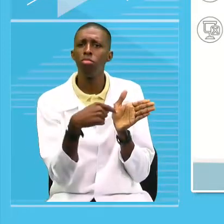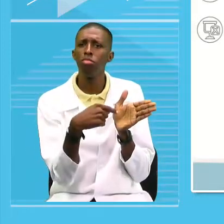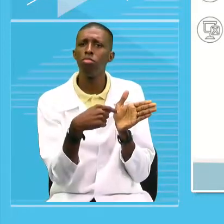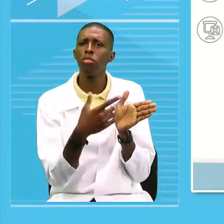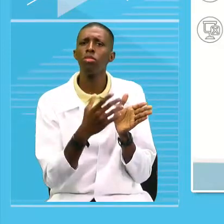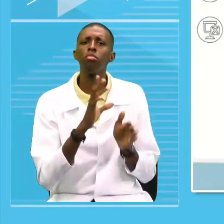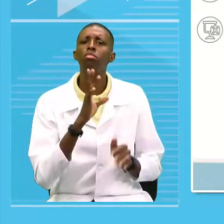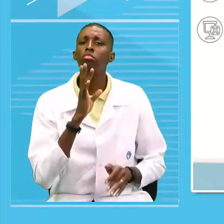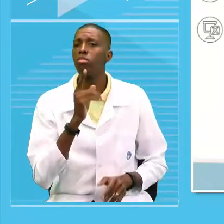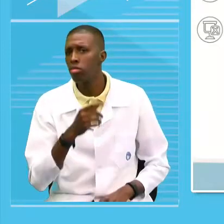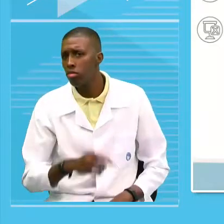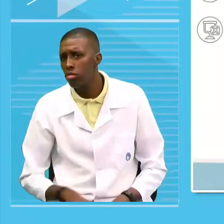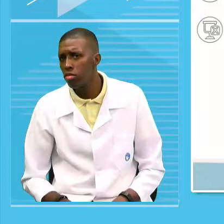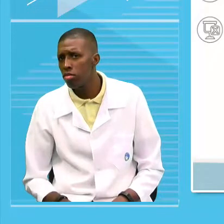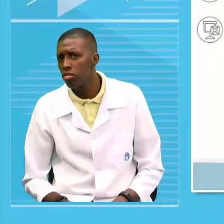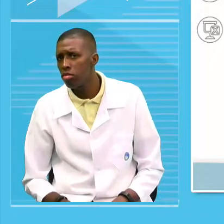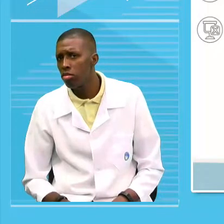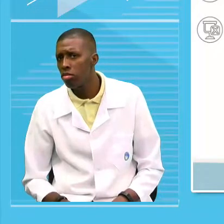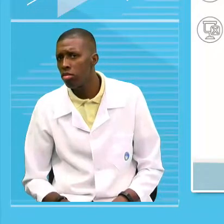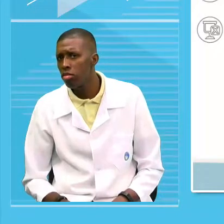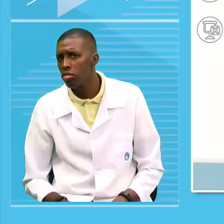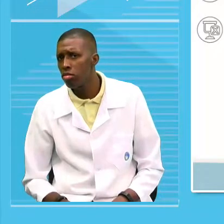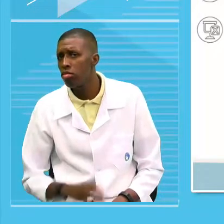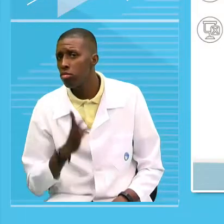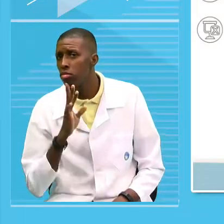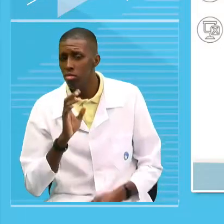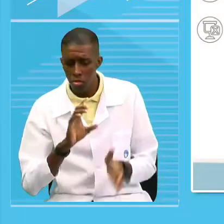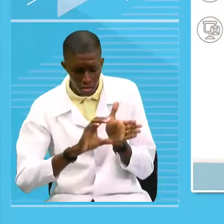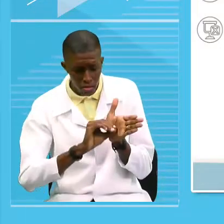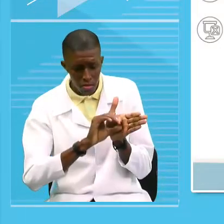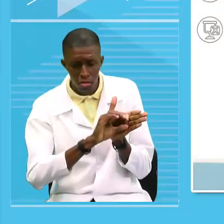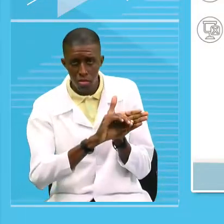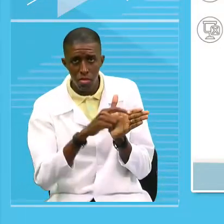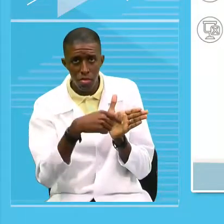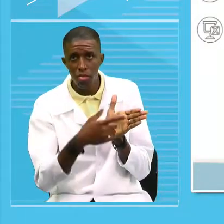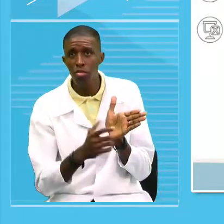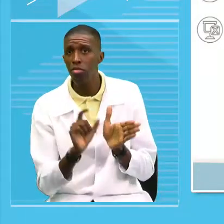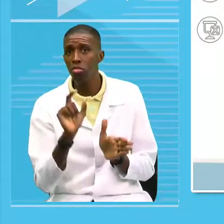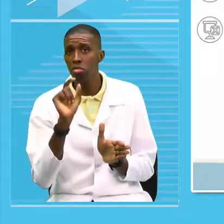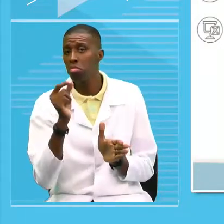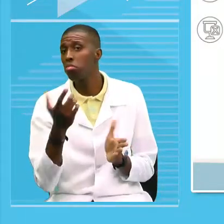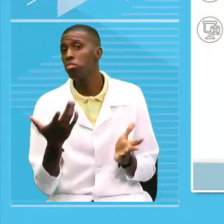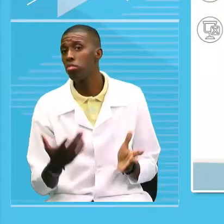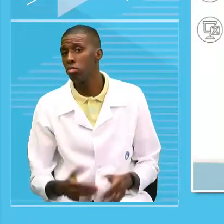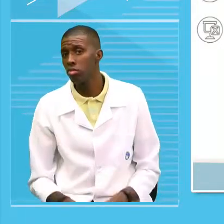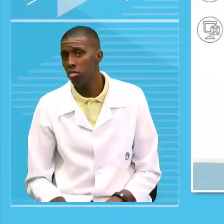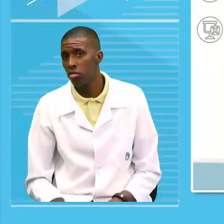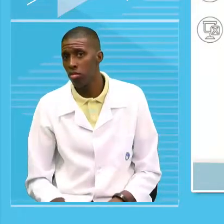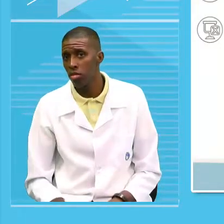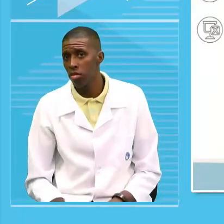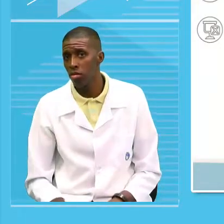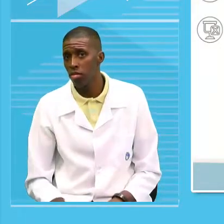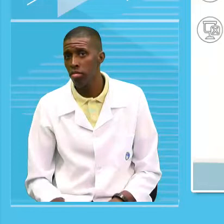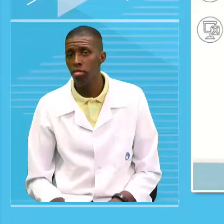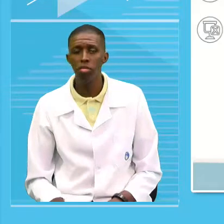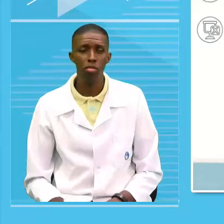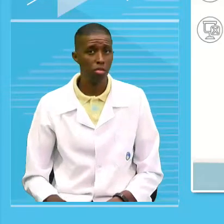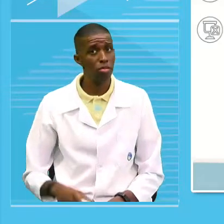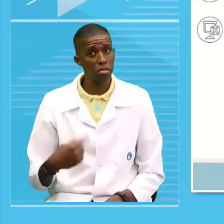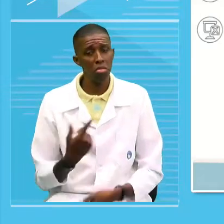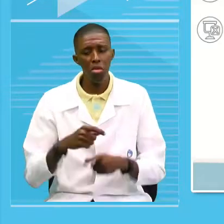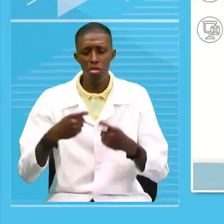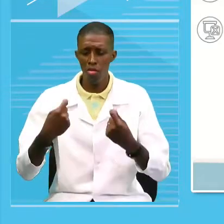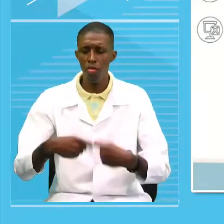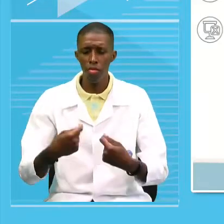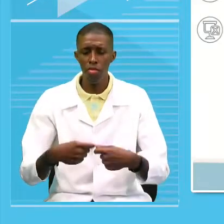sobre autonomia né muitas vezes a gente é eu vejo isso Outro